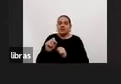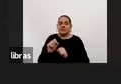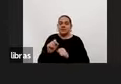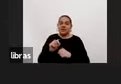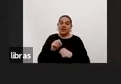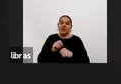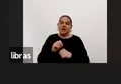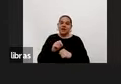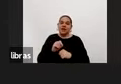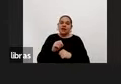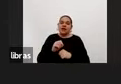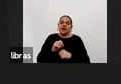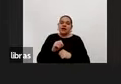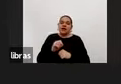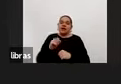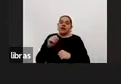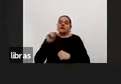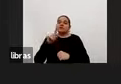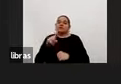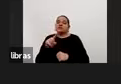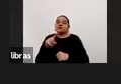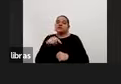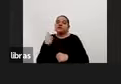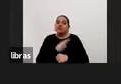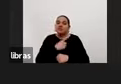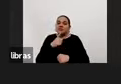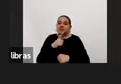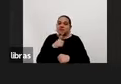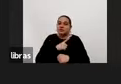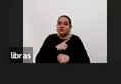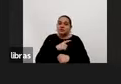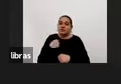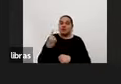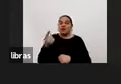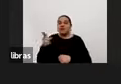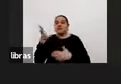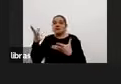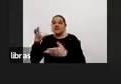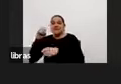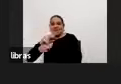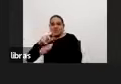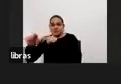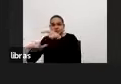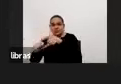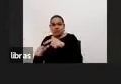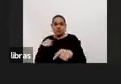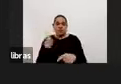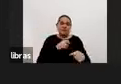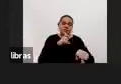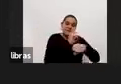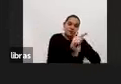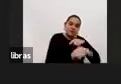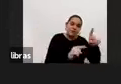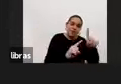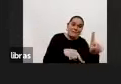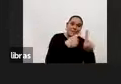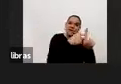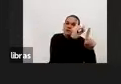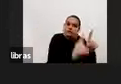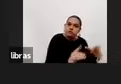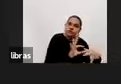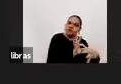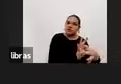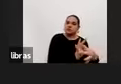direito, que é o discurso que eles querem falar, e nós queremos emprego e direito. Tá? E o terceiro ponto